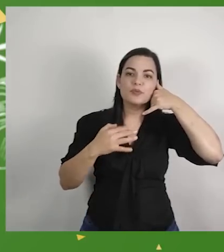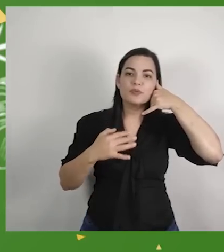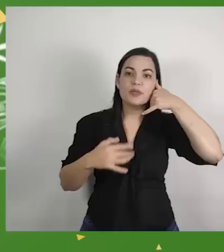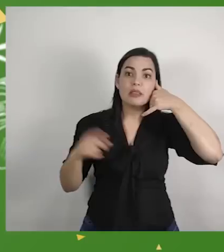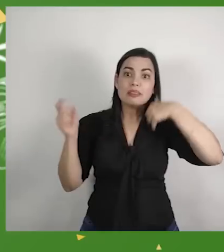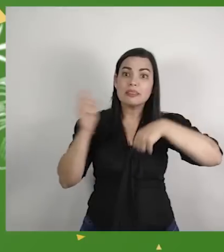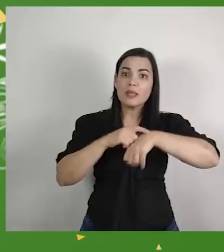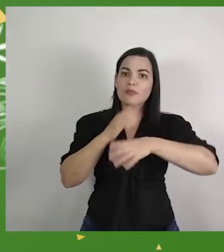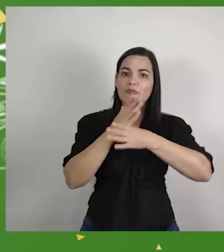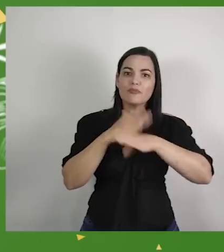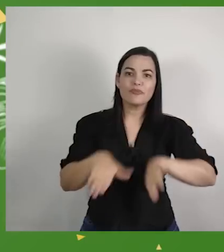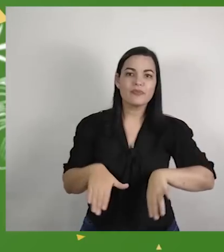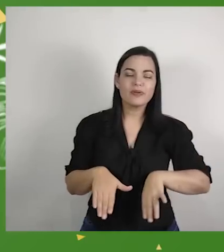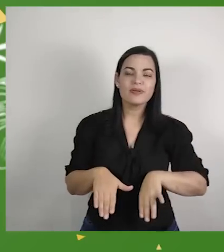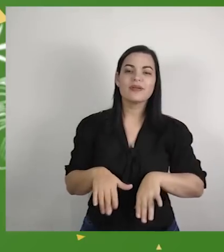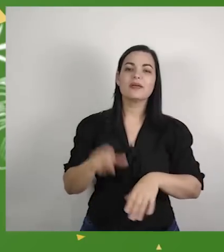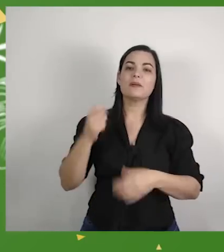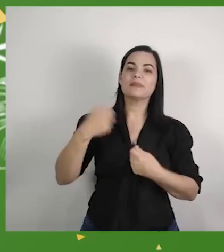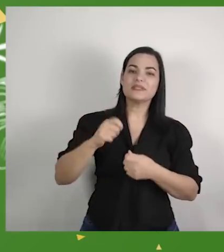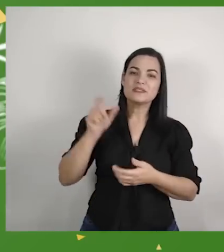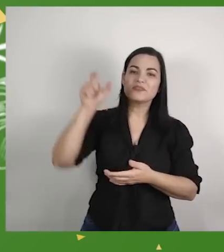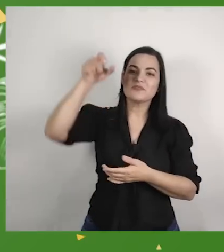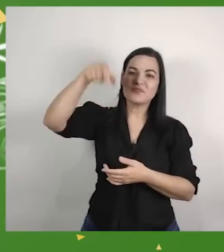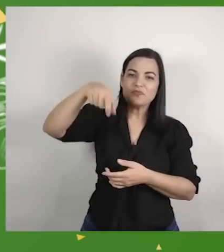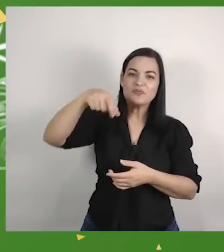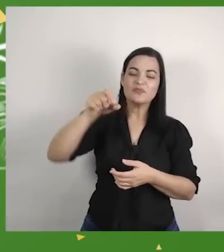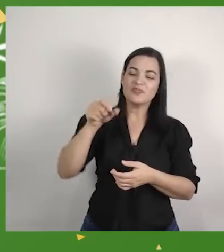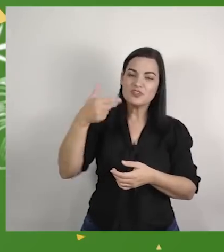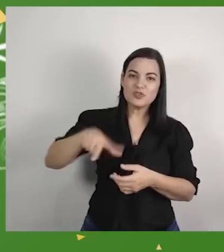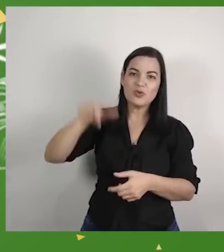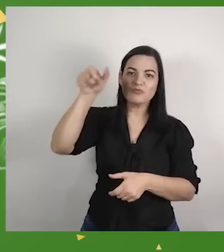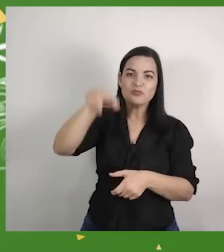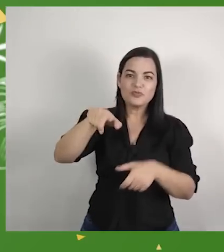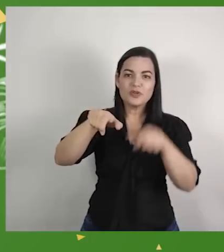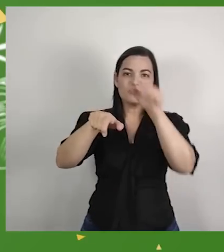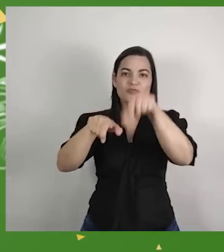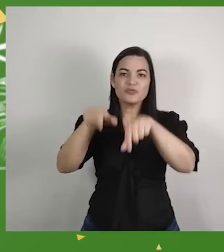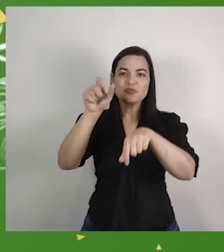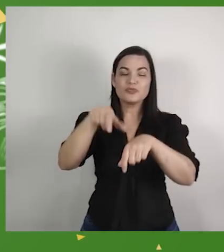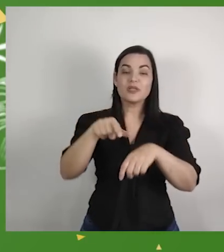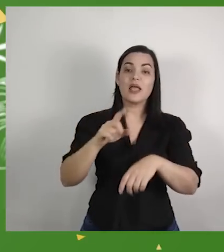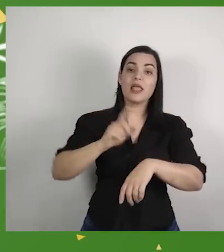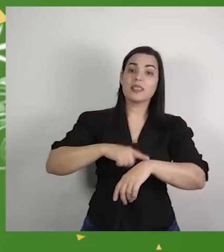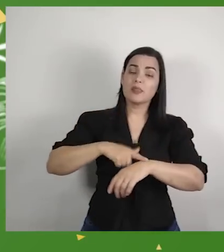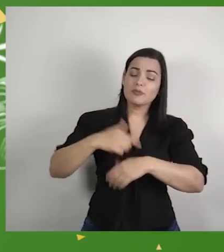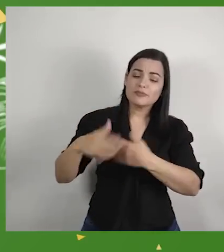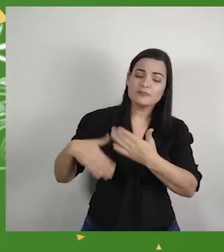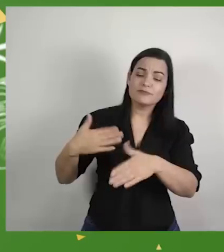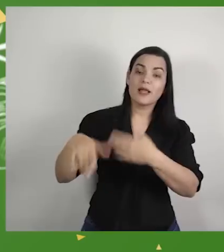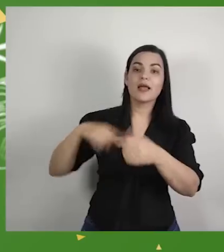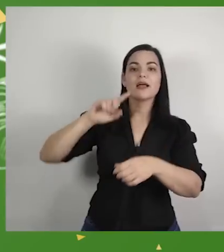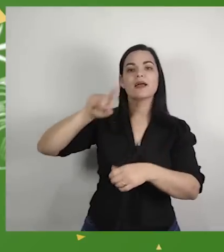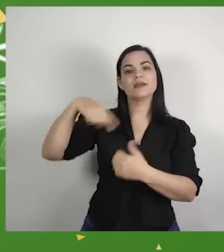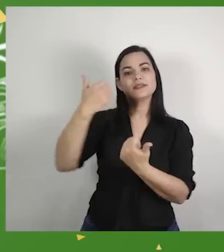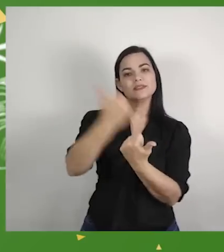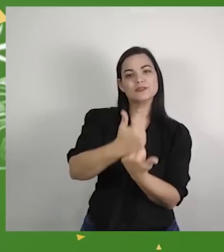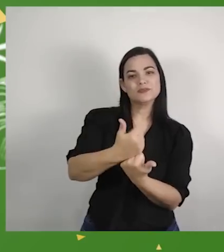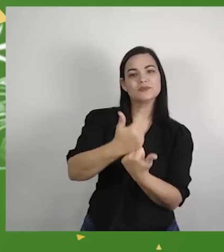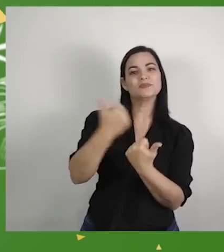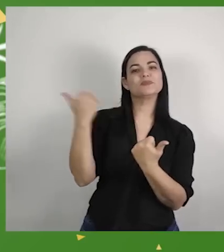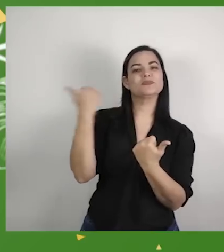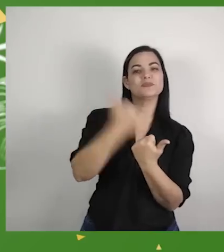ó, acabava a conversa também. Com o passar do tempo, as fichas, elas começaram a